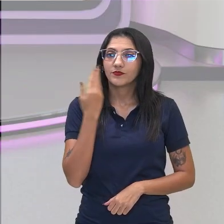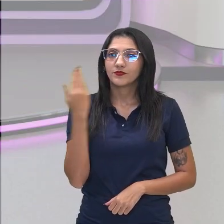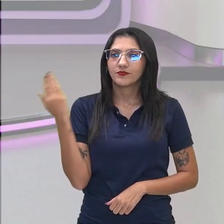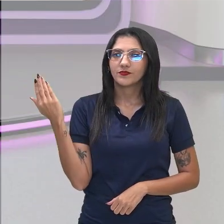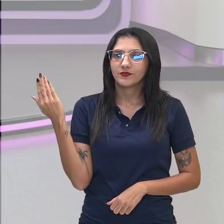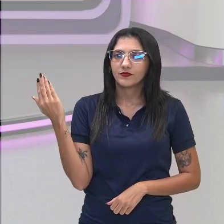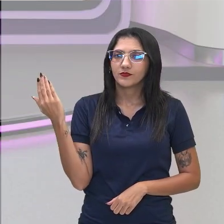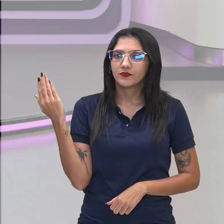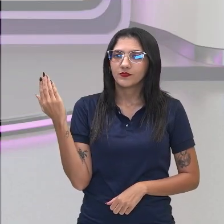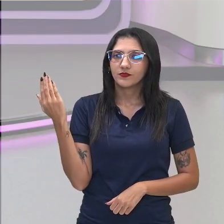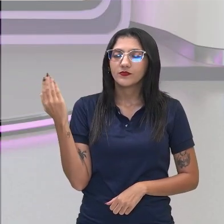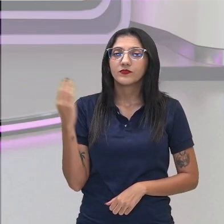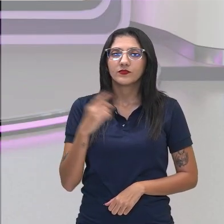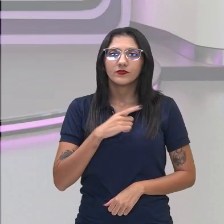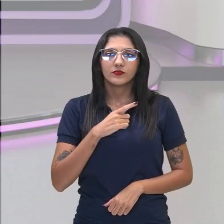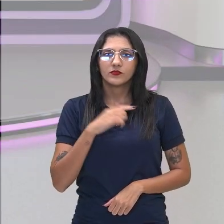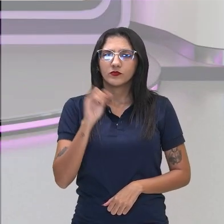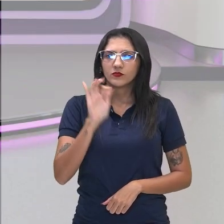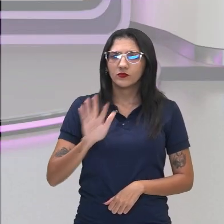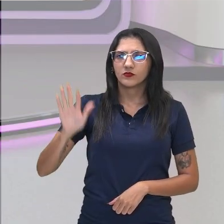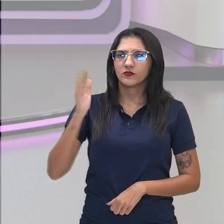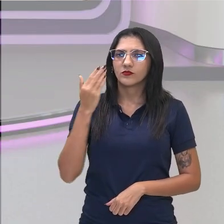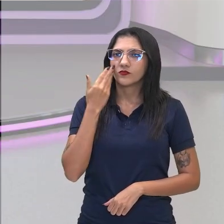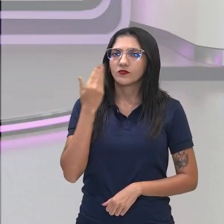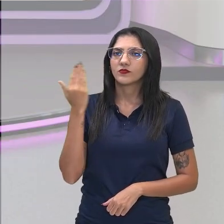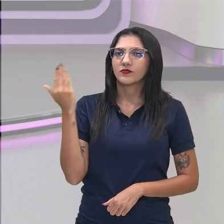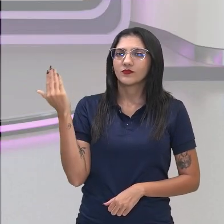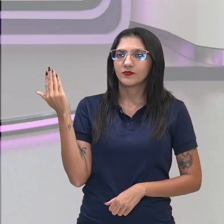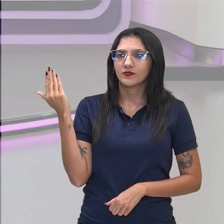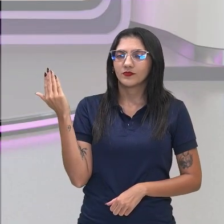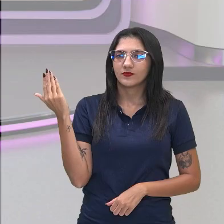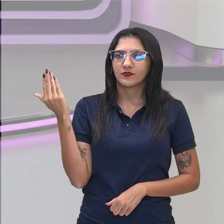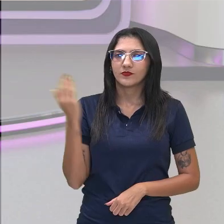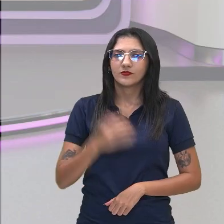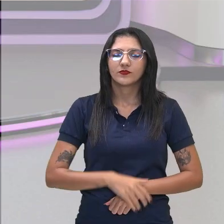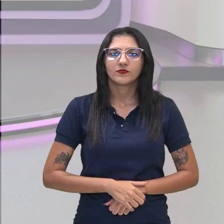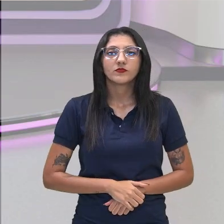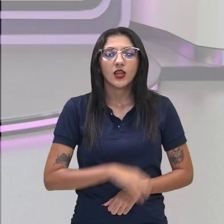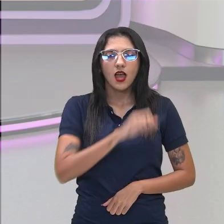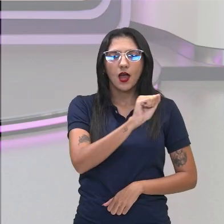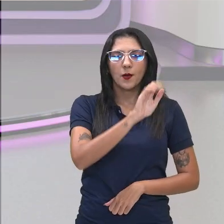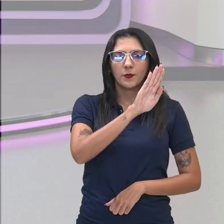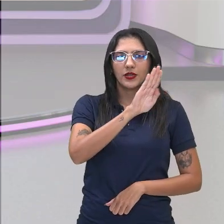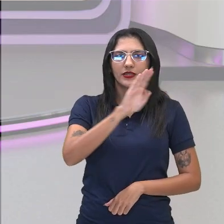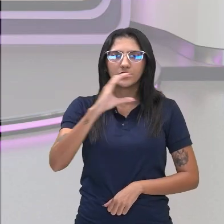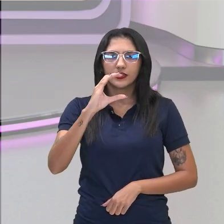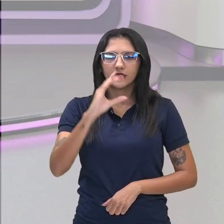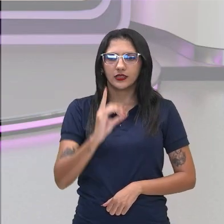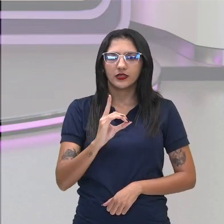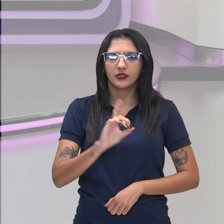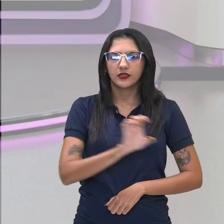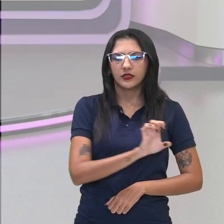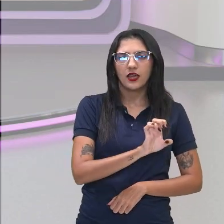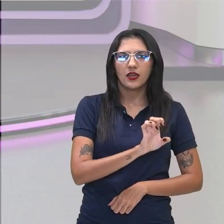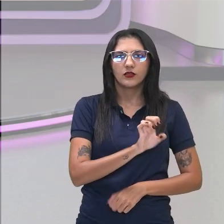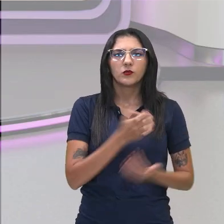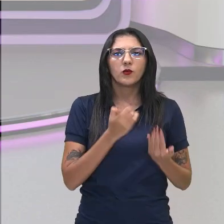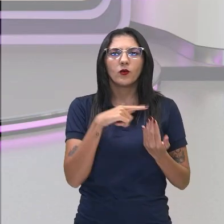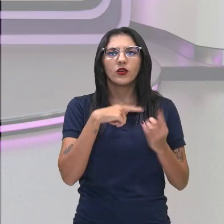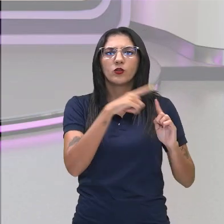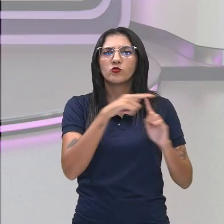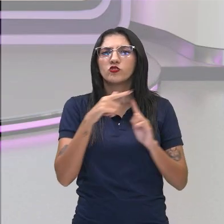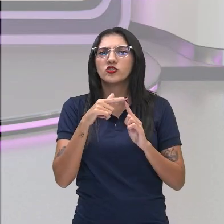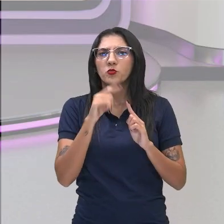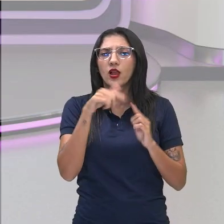linha poligonal A, B, C, D e E, né? Essa linha poligonal, ela é uma linha poligonal